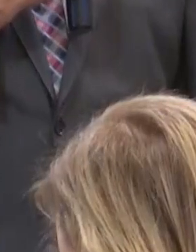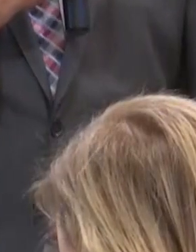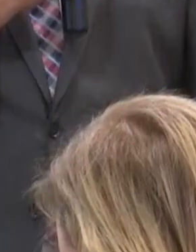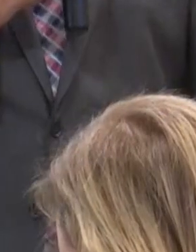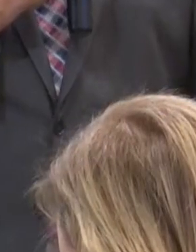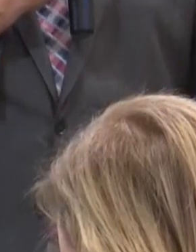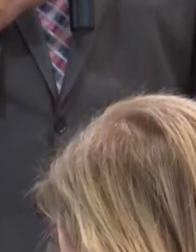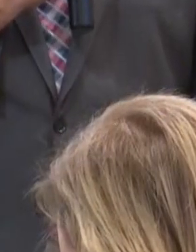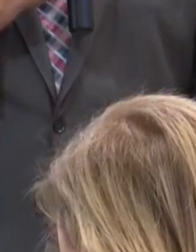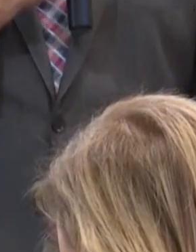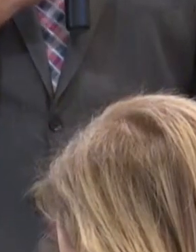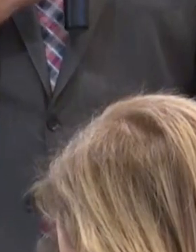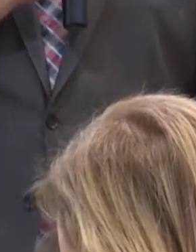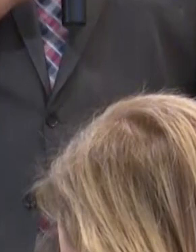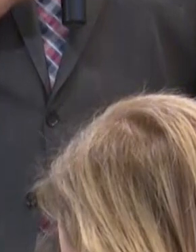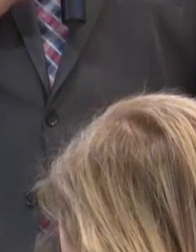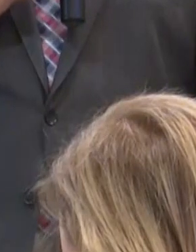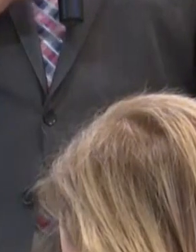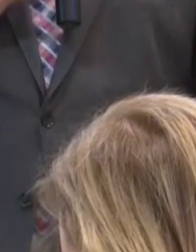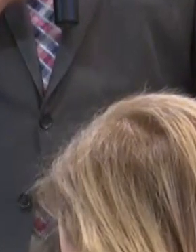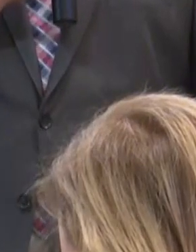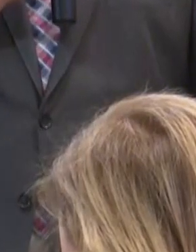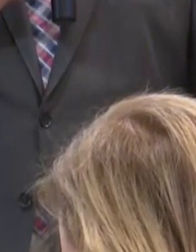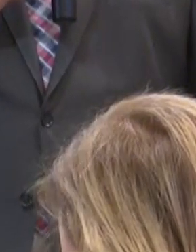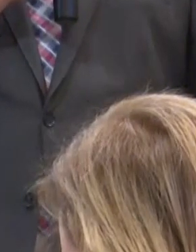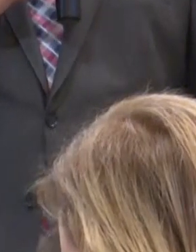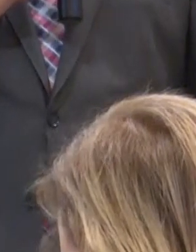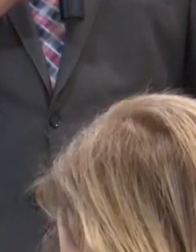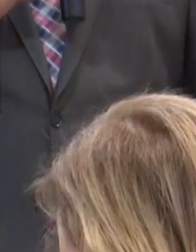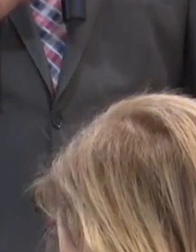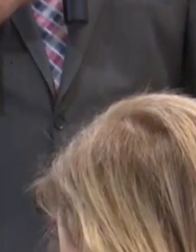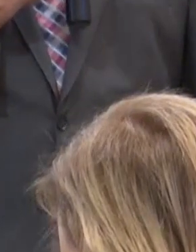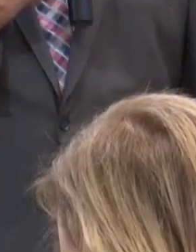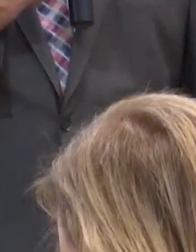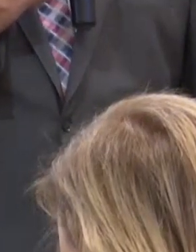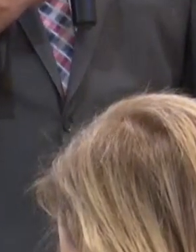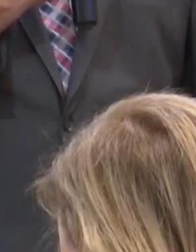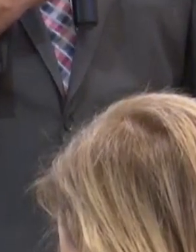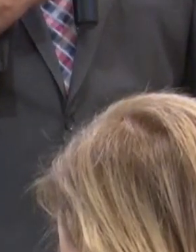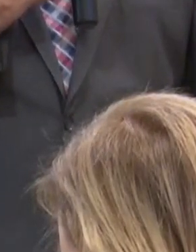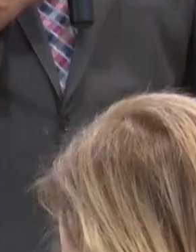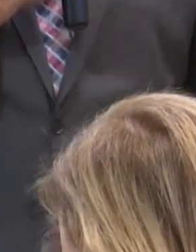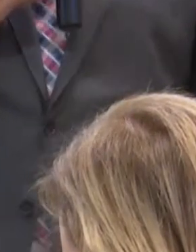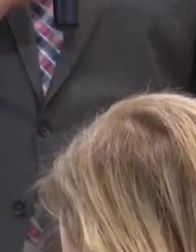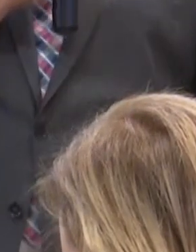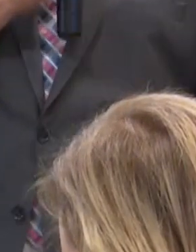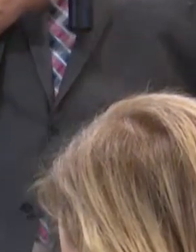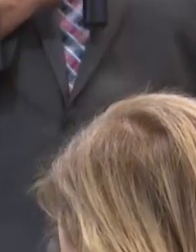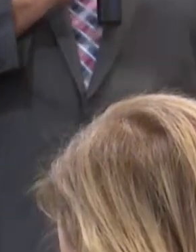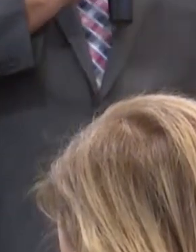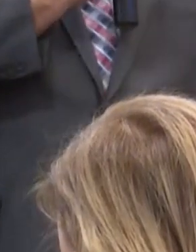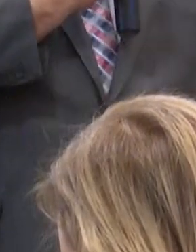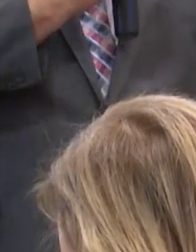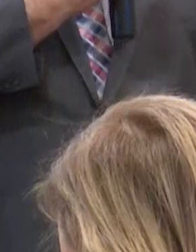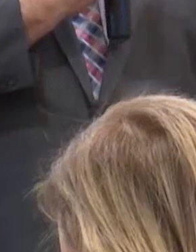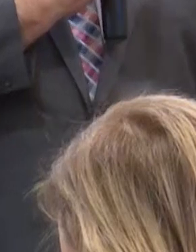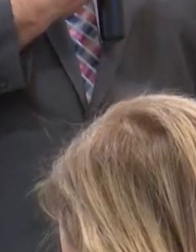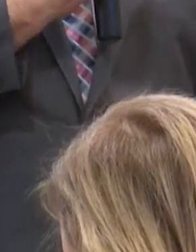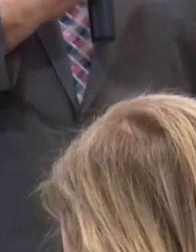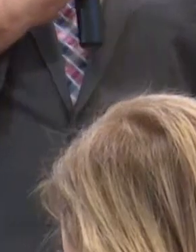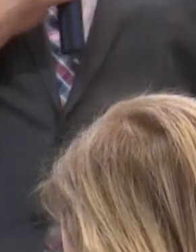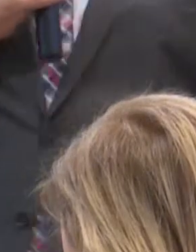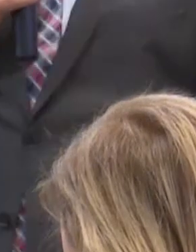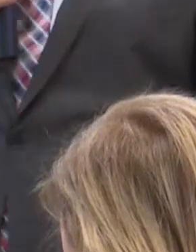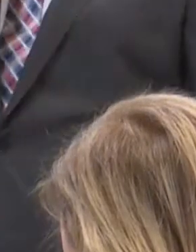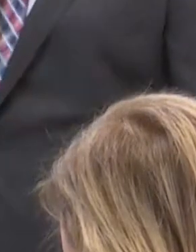abençoe a todos grandemente. E o desejo do nosso coração é que a graça do Senhor se manifeste abundantemente sobre a vida de